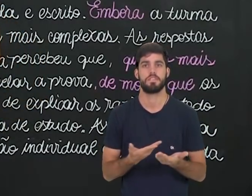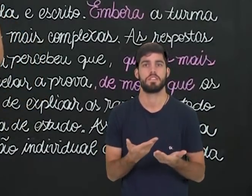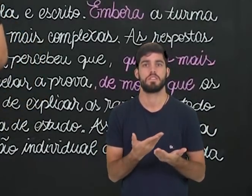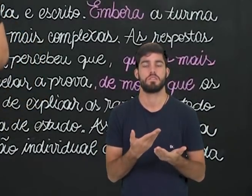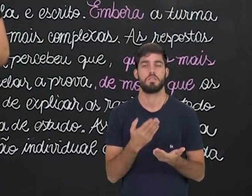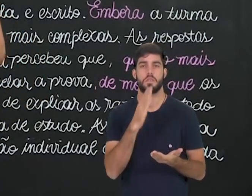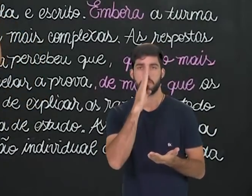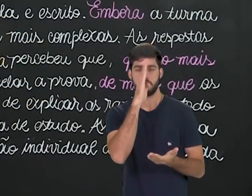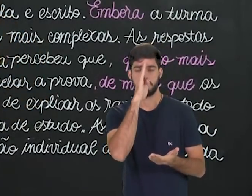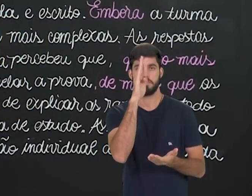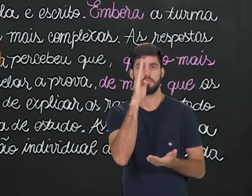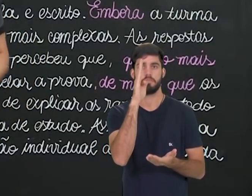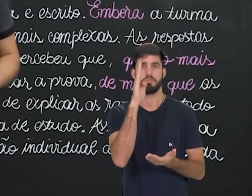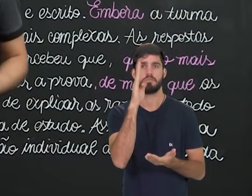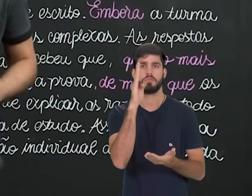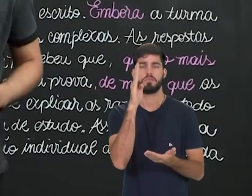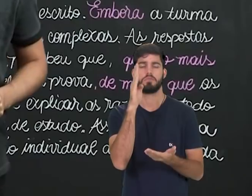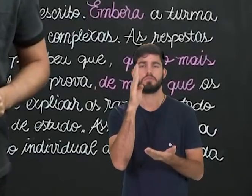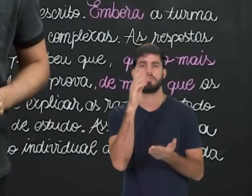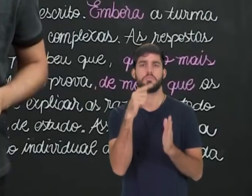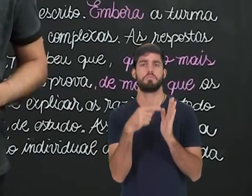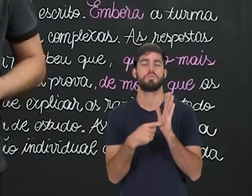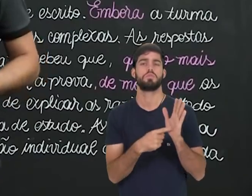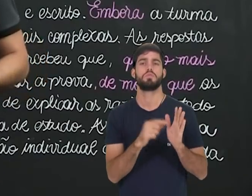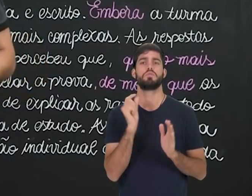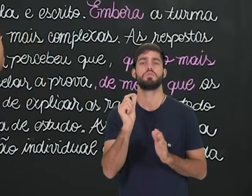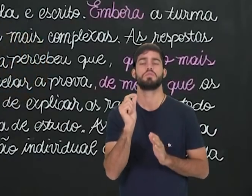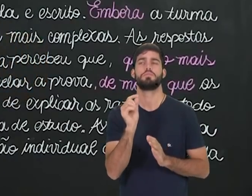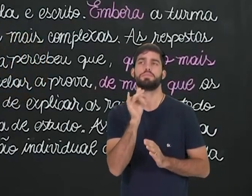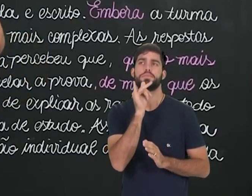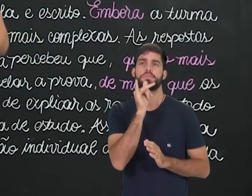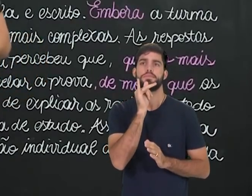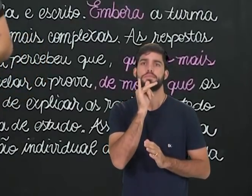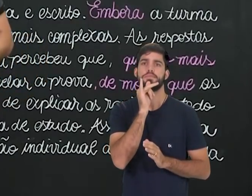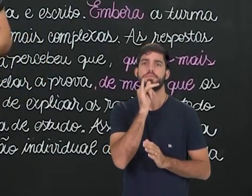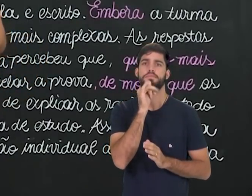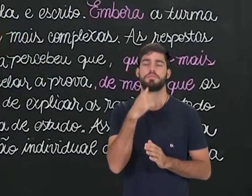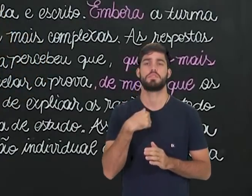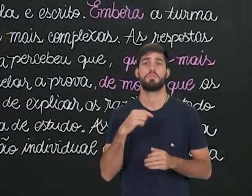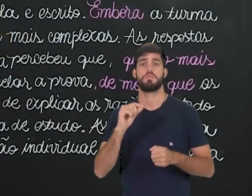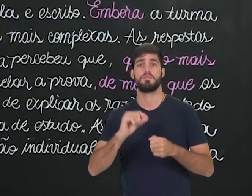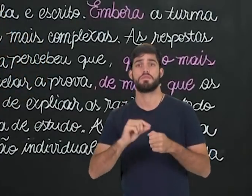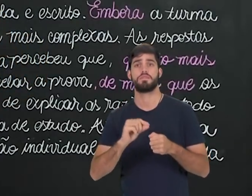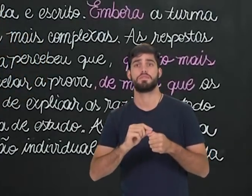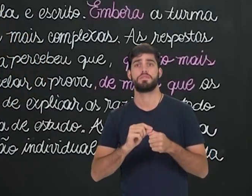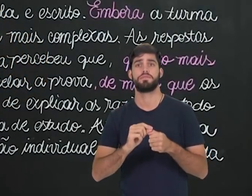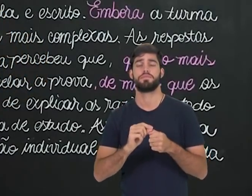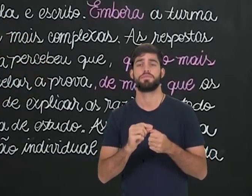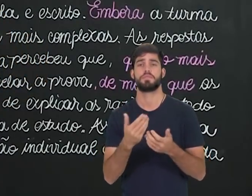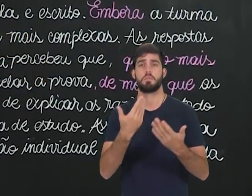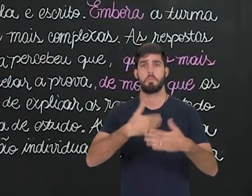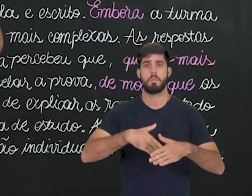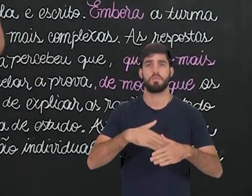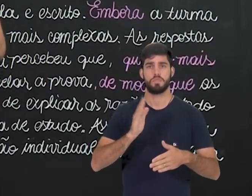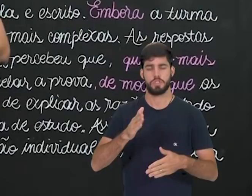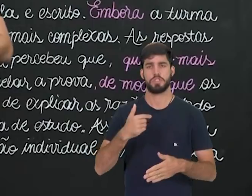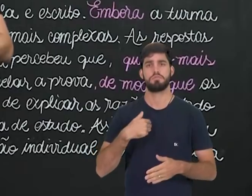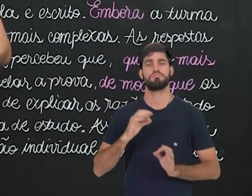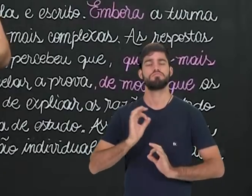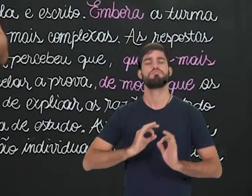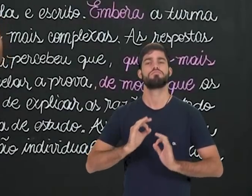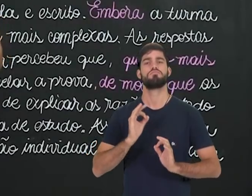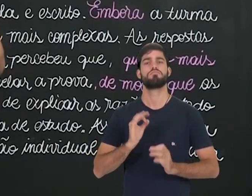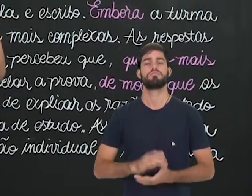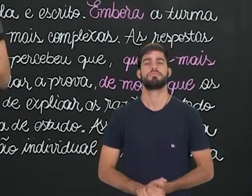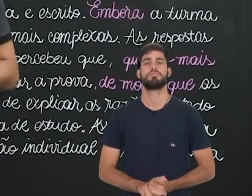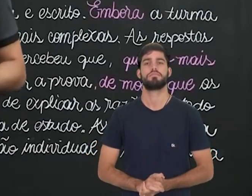a principal, indica causa. Eu digo, por exemplo, farei o teste já que estou preparado. Ou seja, uma das causas para eu